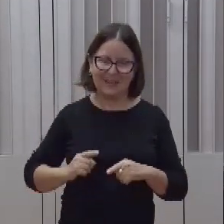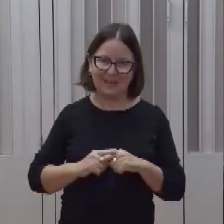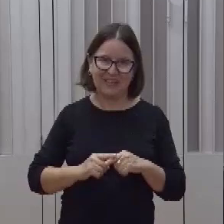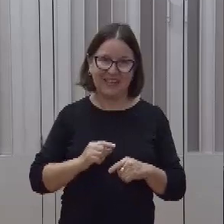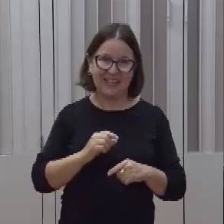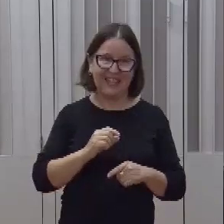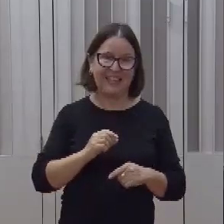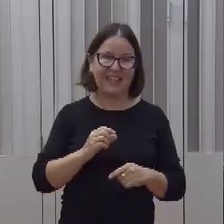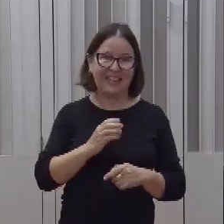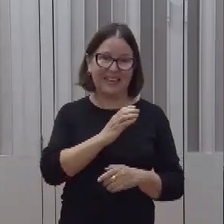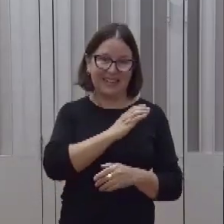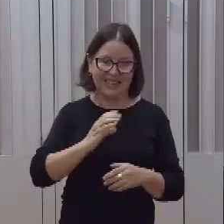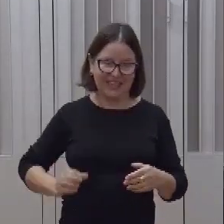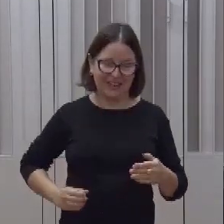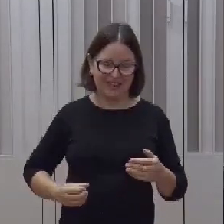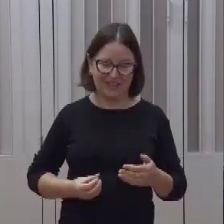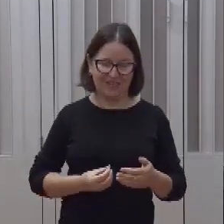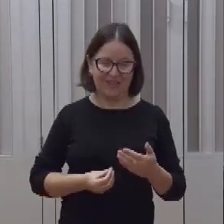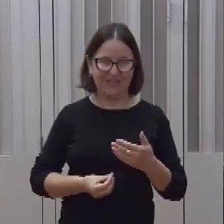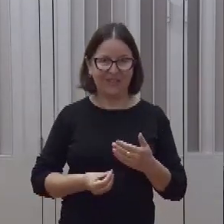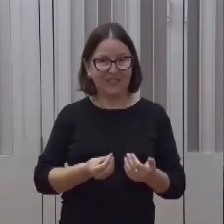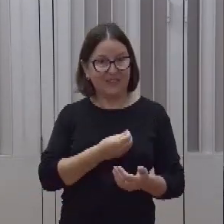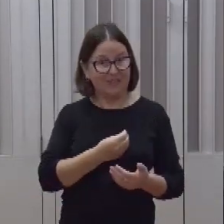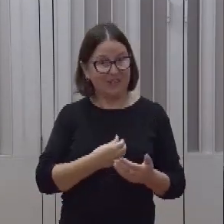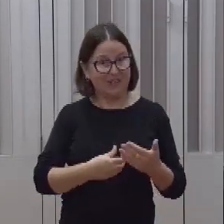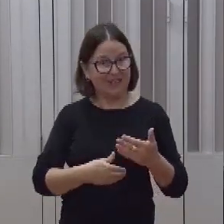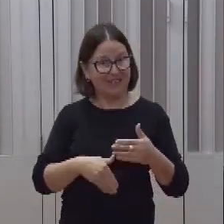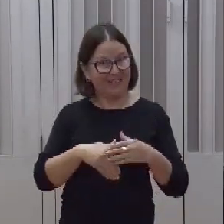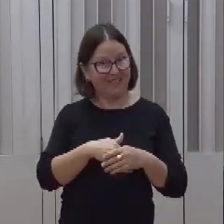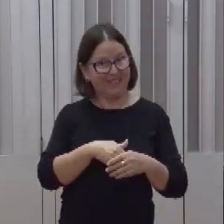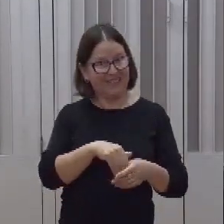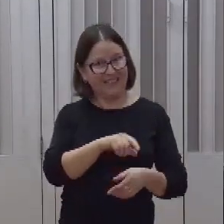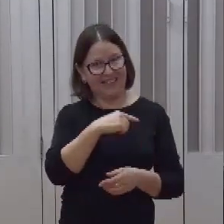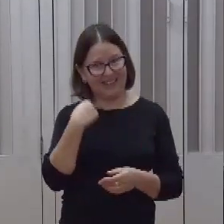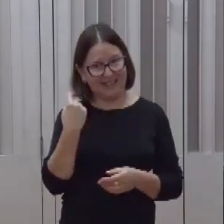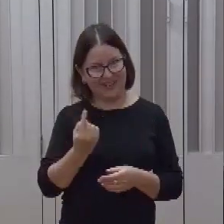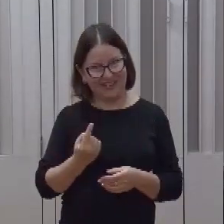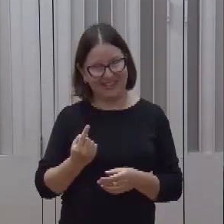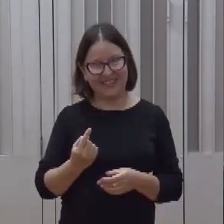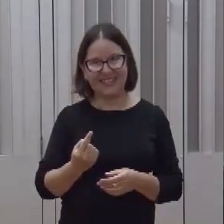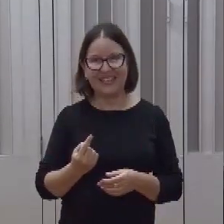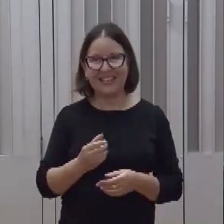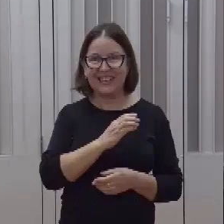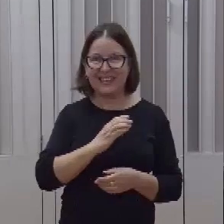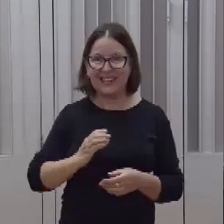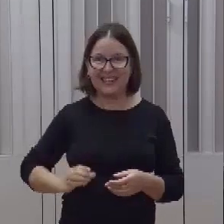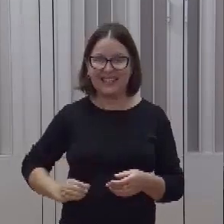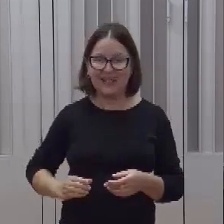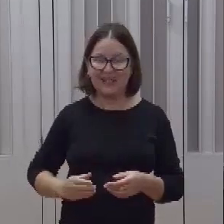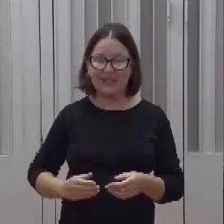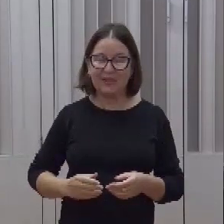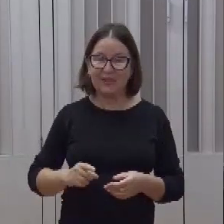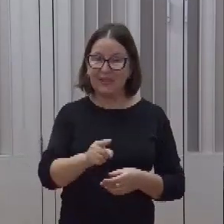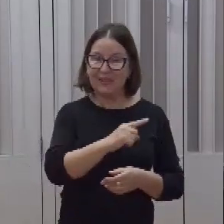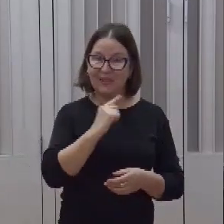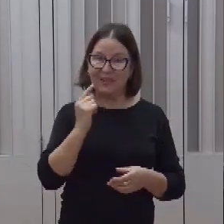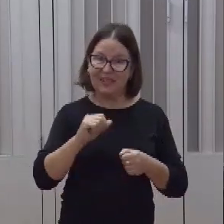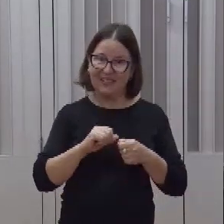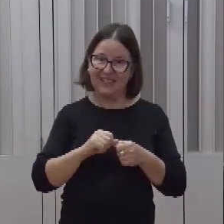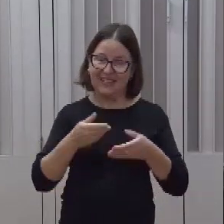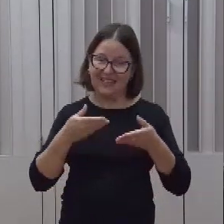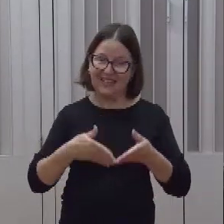Cristo. E Cristo nos fez nascer de novo pela vida dele que está em nós. Nós estamos em